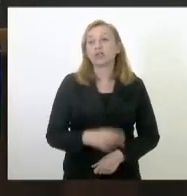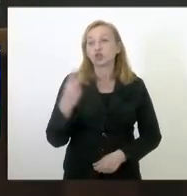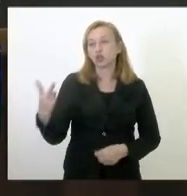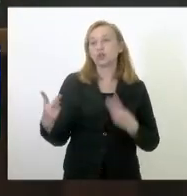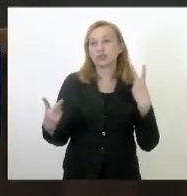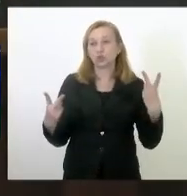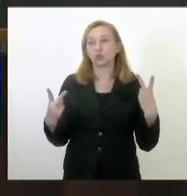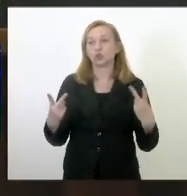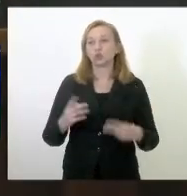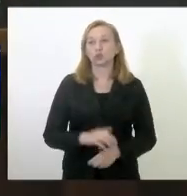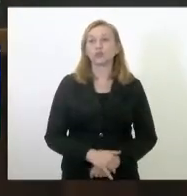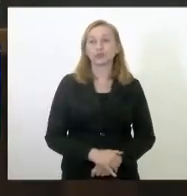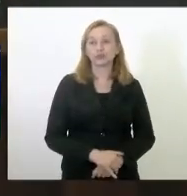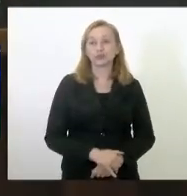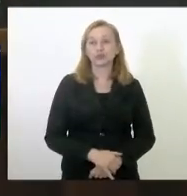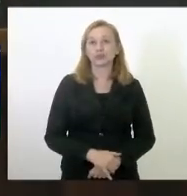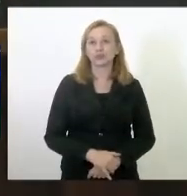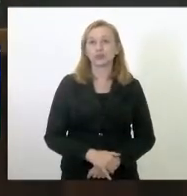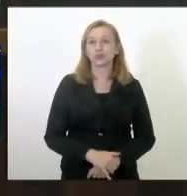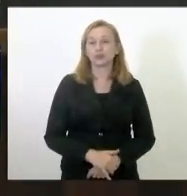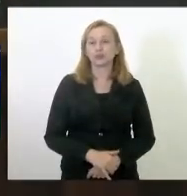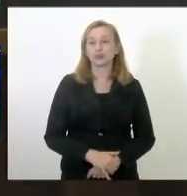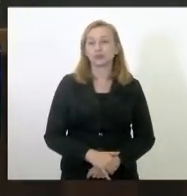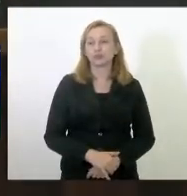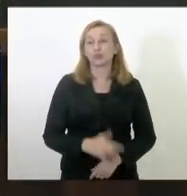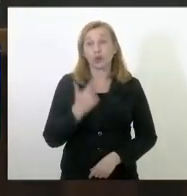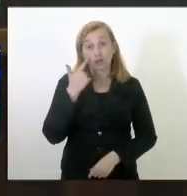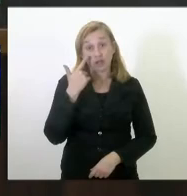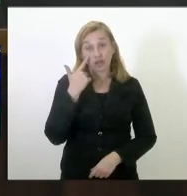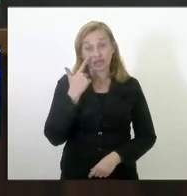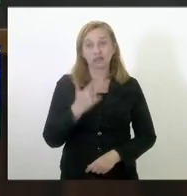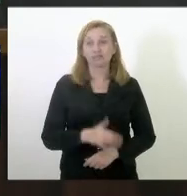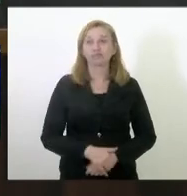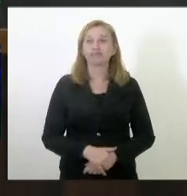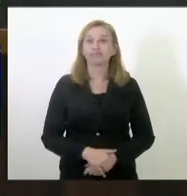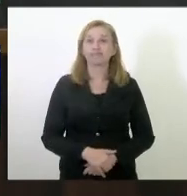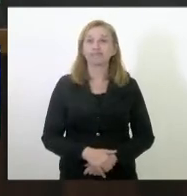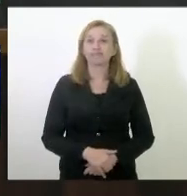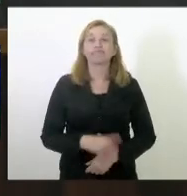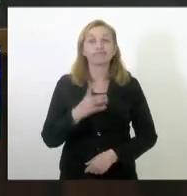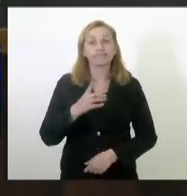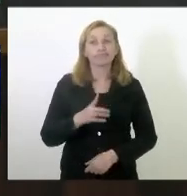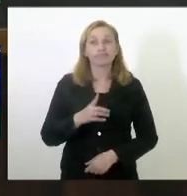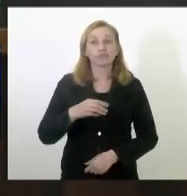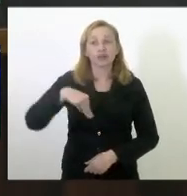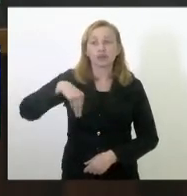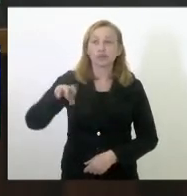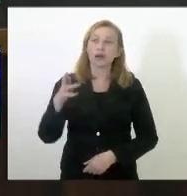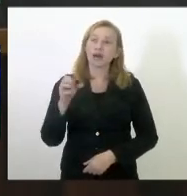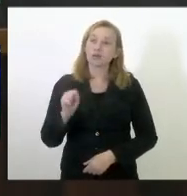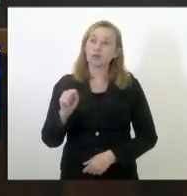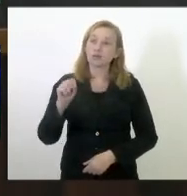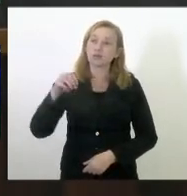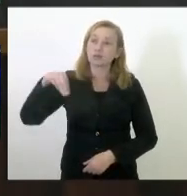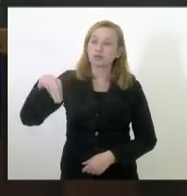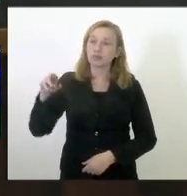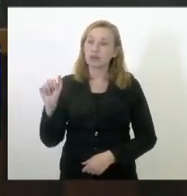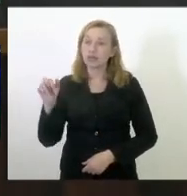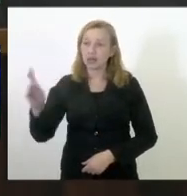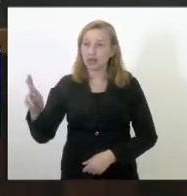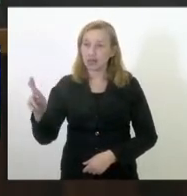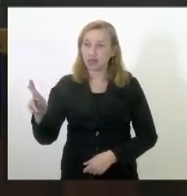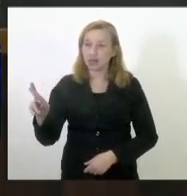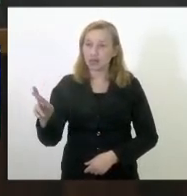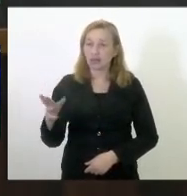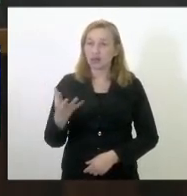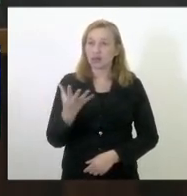2-2. Eu estou vendo aqui, que está no grupo aqui, o Marcos Mille votando favorável. O problema é que não